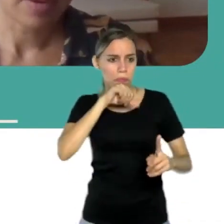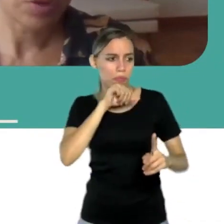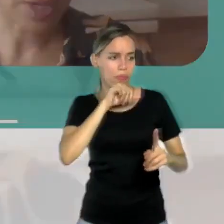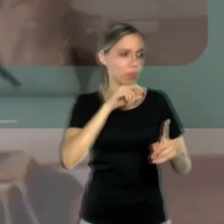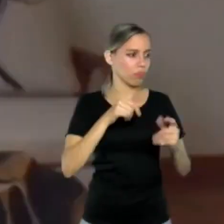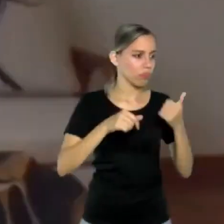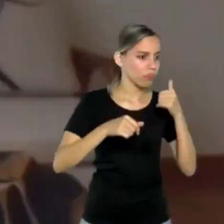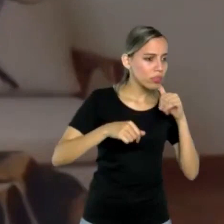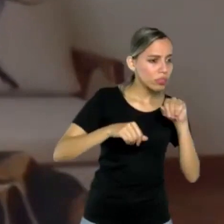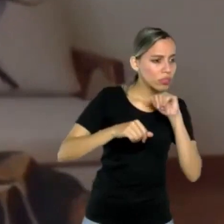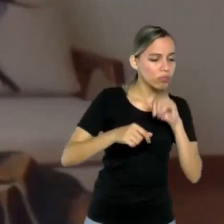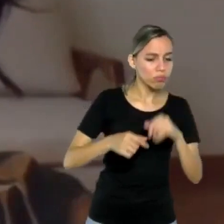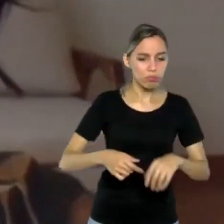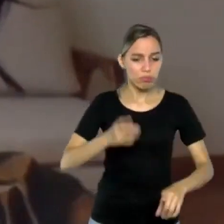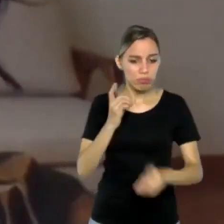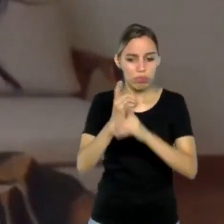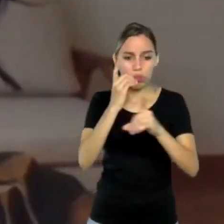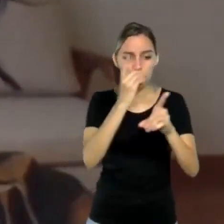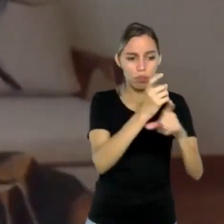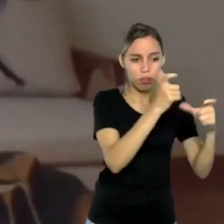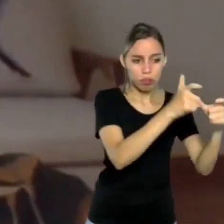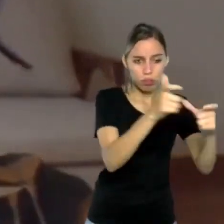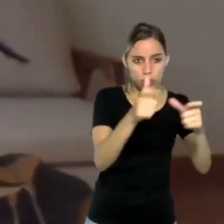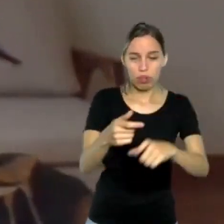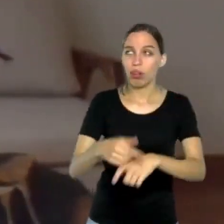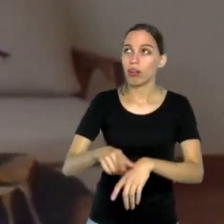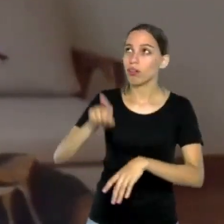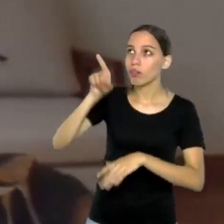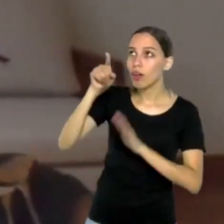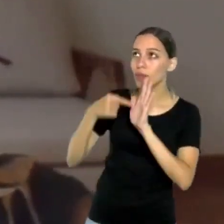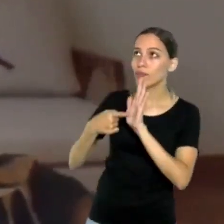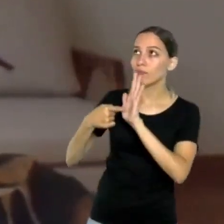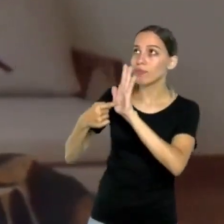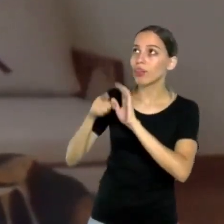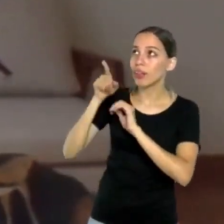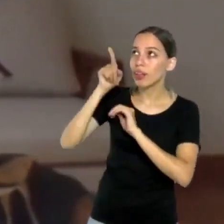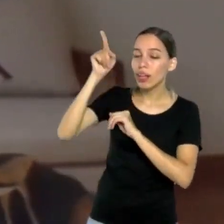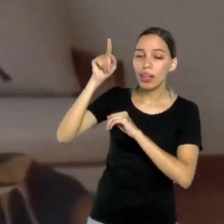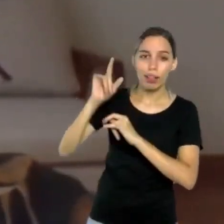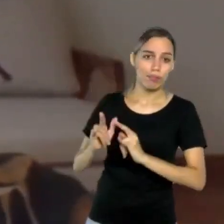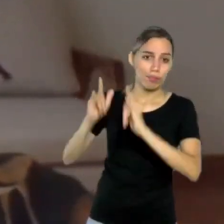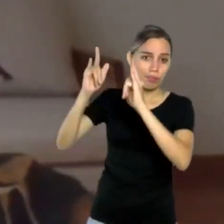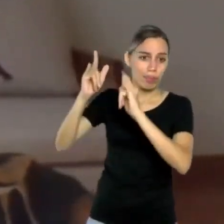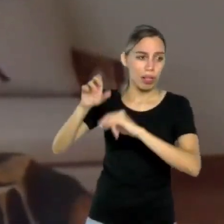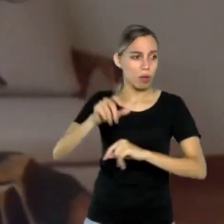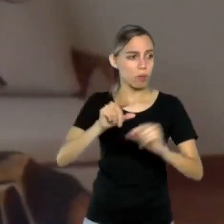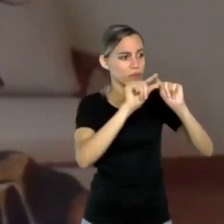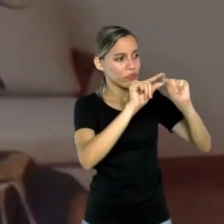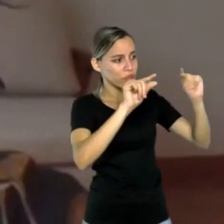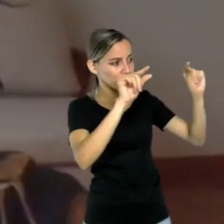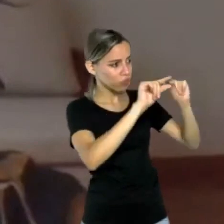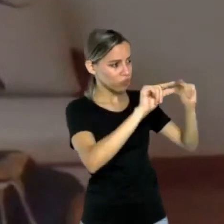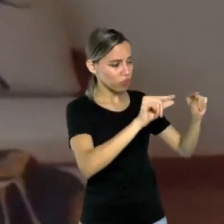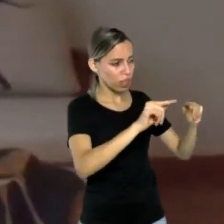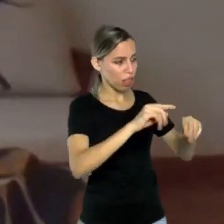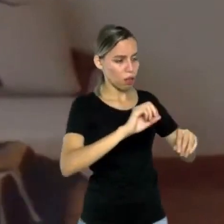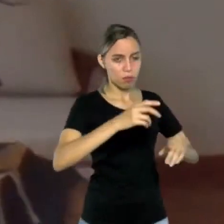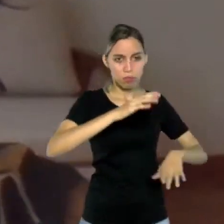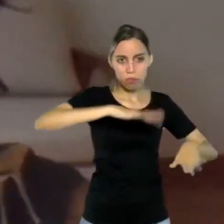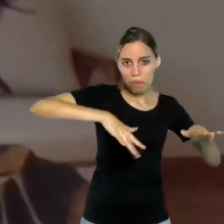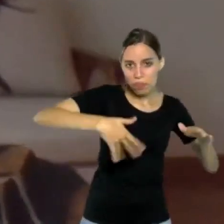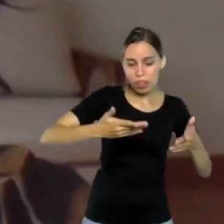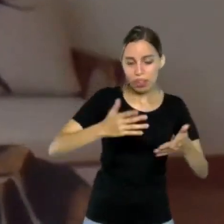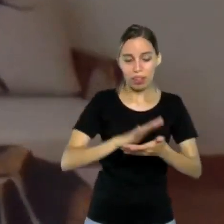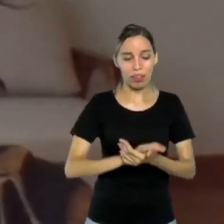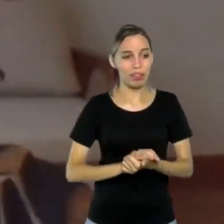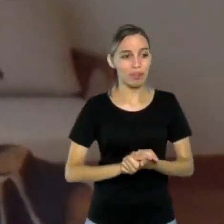praia, onde apontam para mostrar a arquitetura, ou uma frase na parede, lá memória, essa história, esse ouvido.